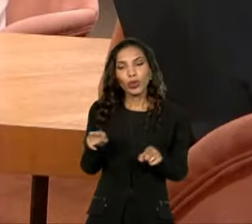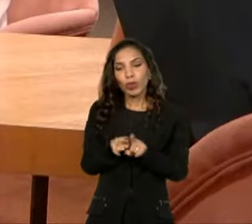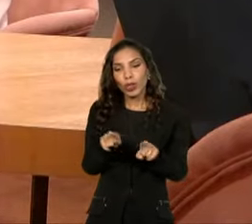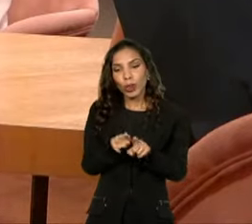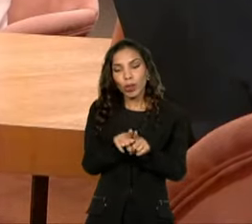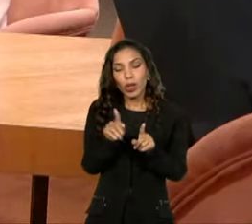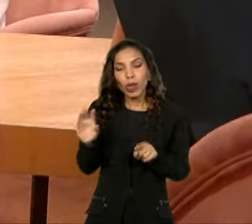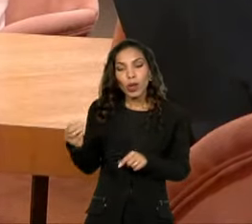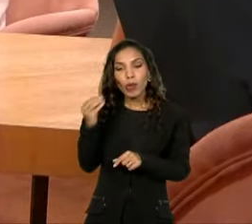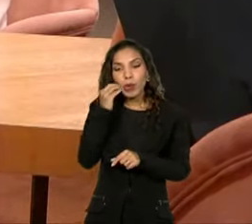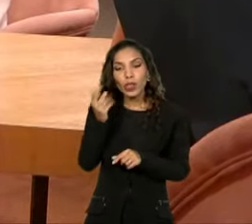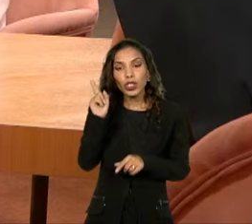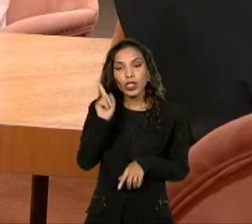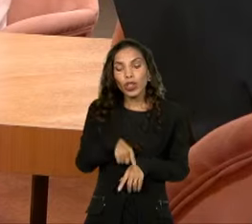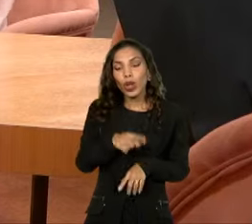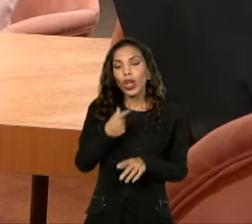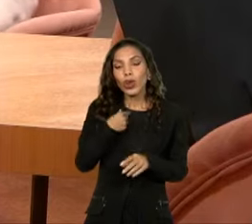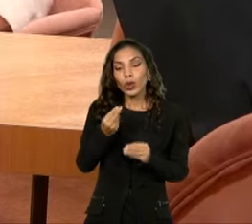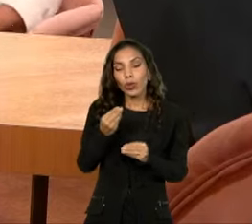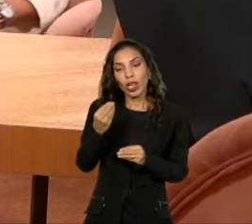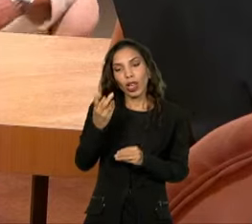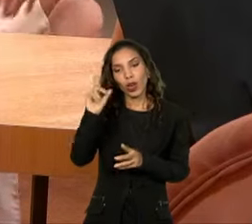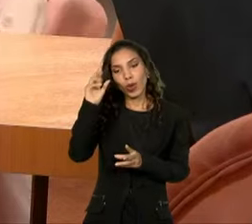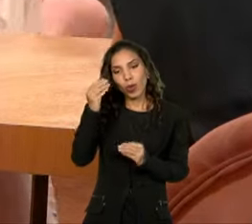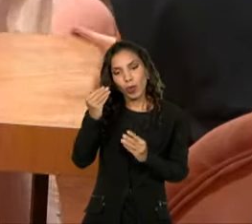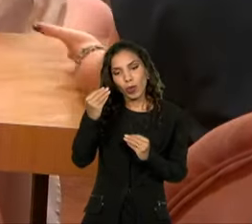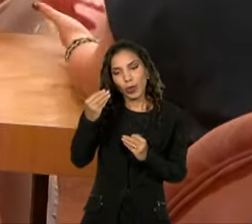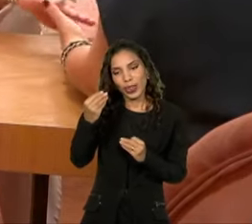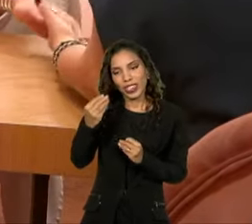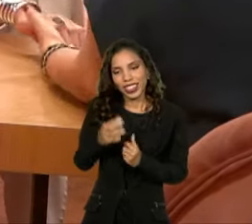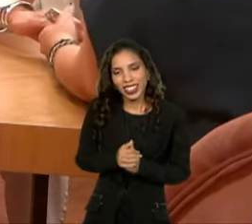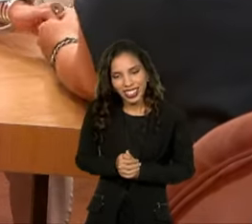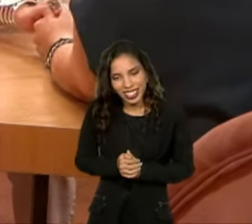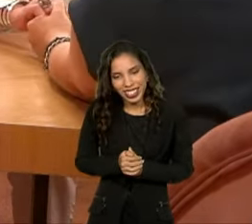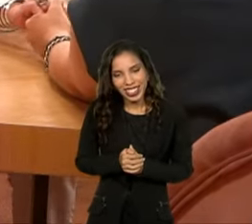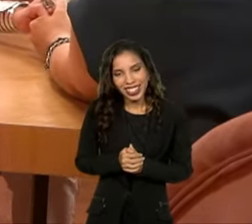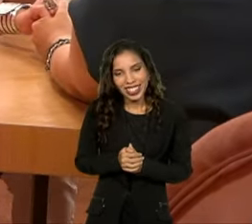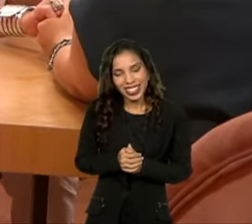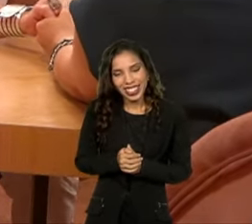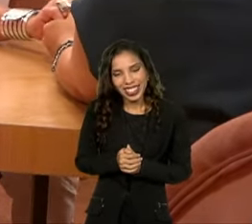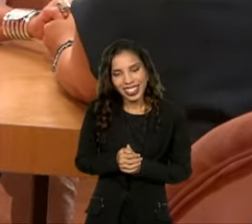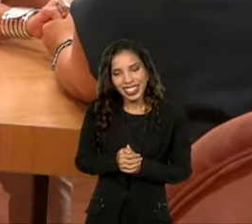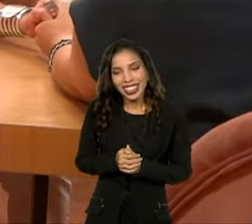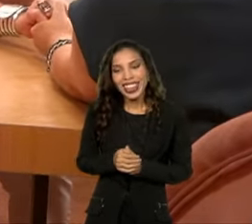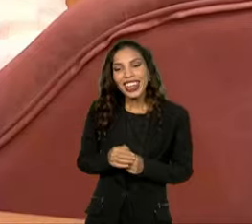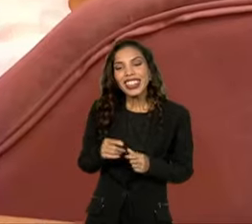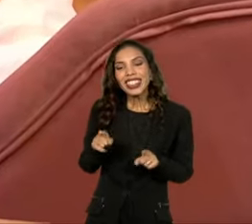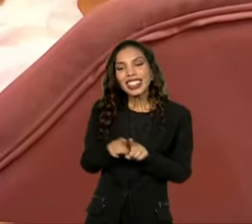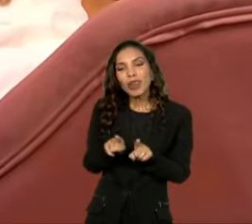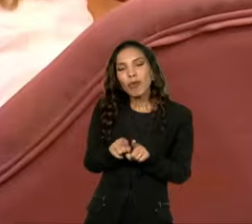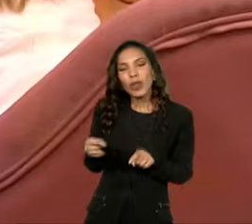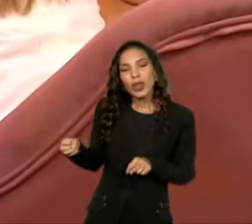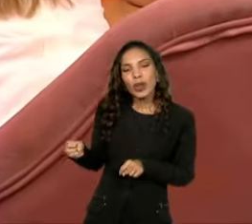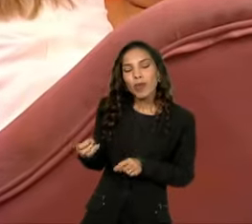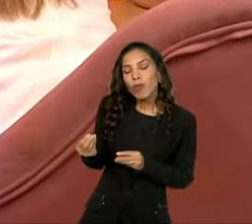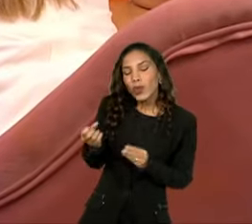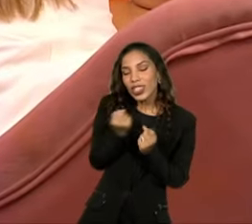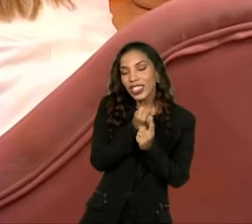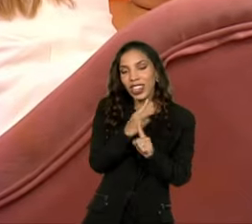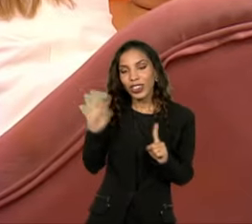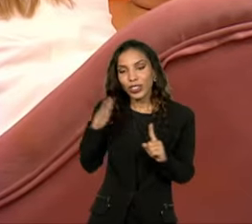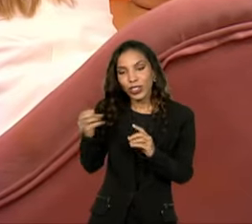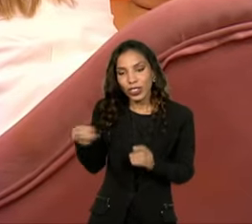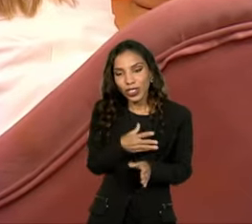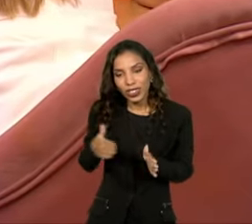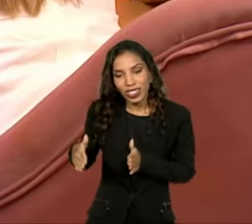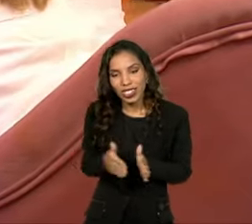amor? E um beijão pro Túlio também, que eu tenho maior admiração, nosso deputado. Lulu, obrigada. Muita luz na nova caminhada, obrigada, tá? Obrigada. Já deu